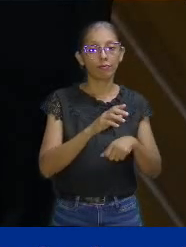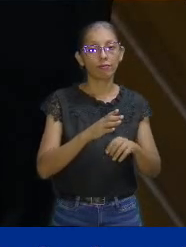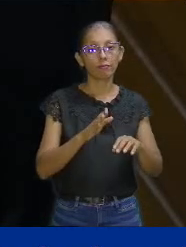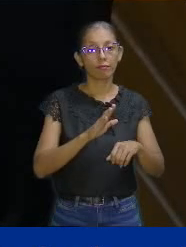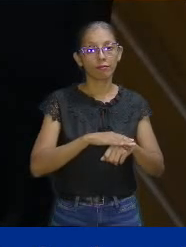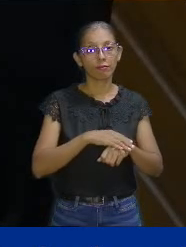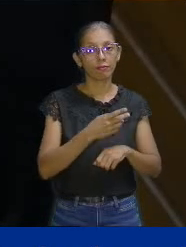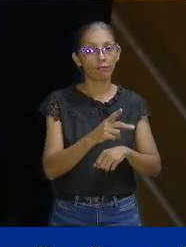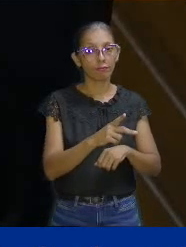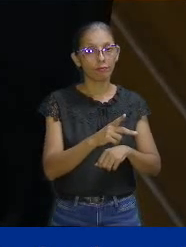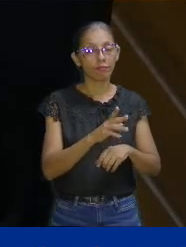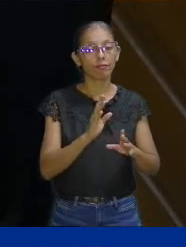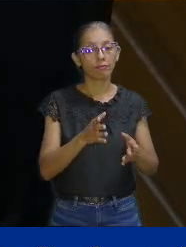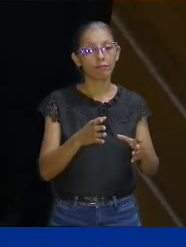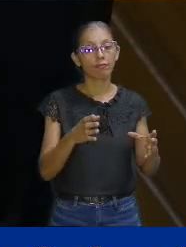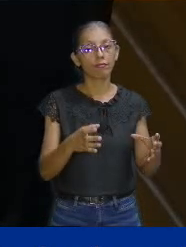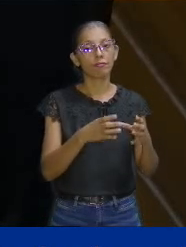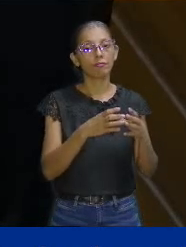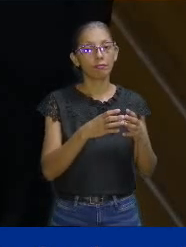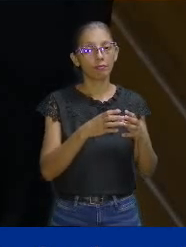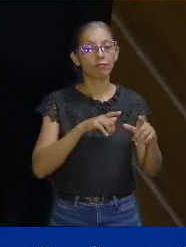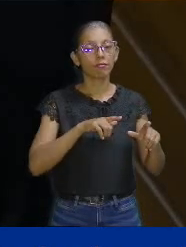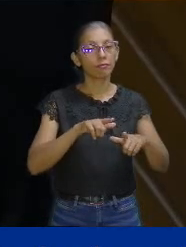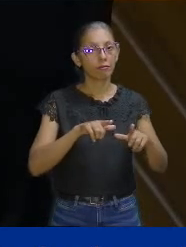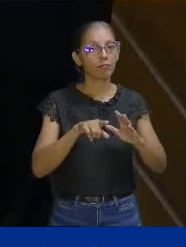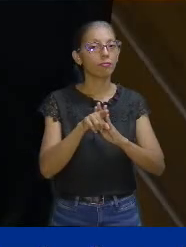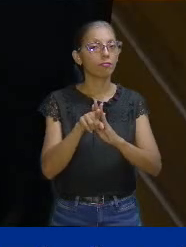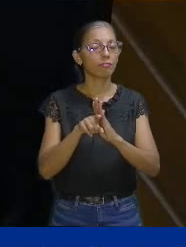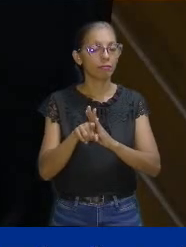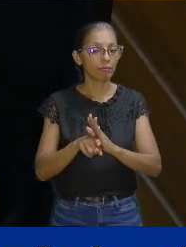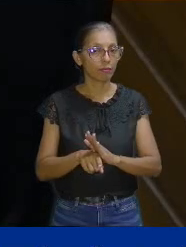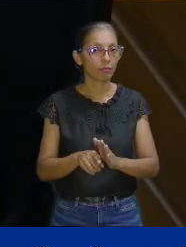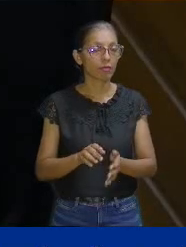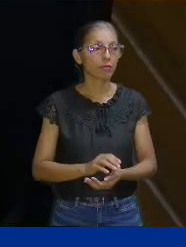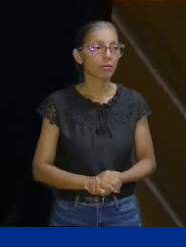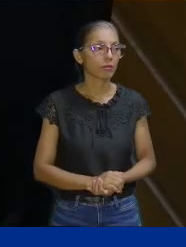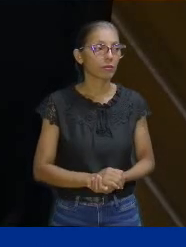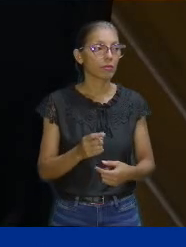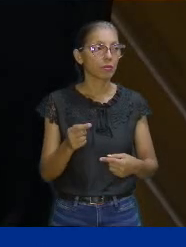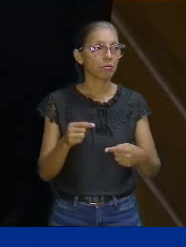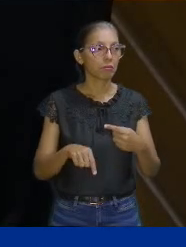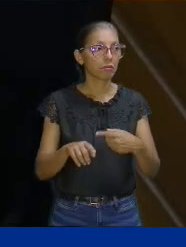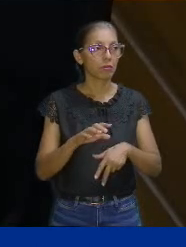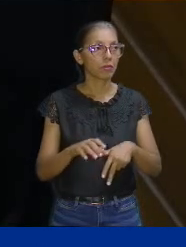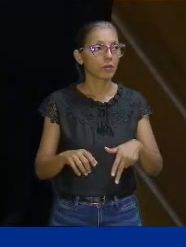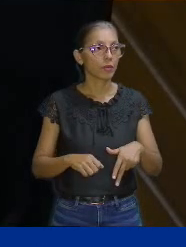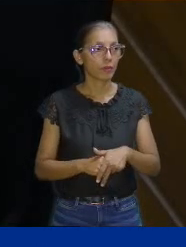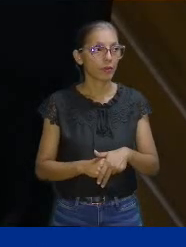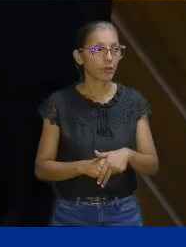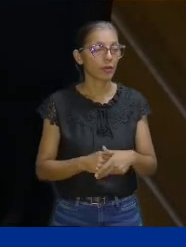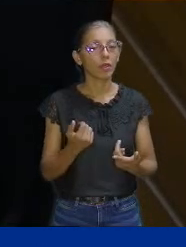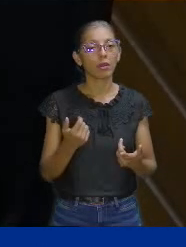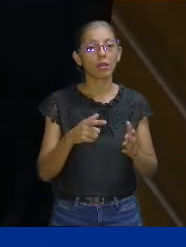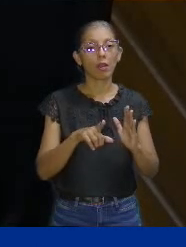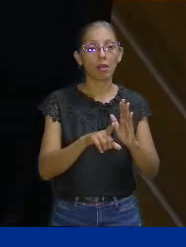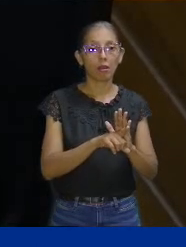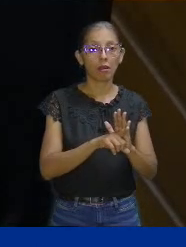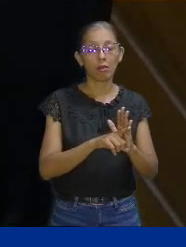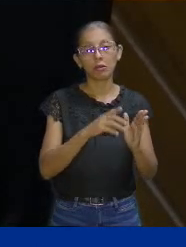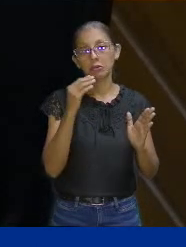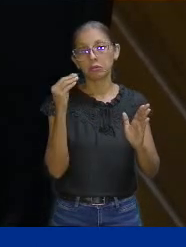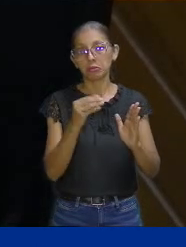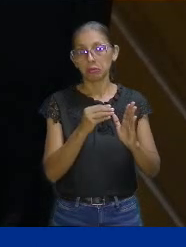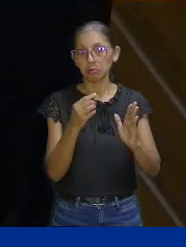autoridade investigativa, especialmente quando não demonstrado abuso de poder ou ilegalidade manifesta. Eu entendo que